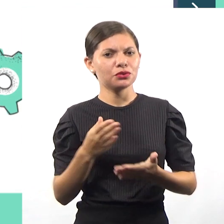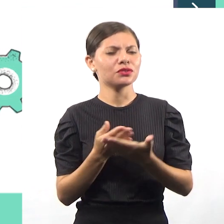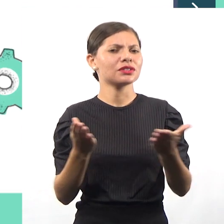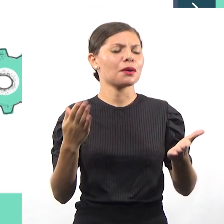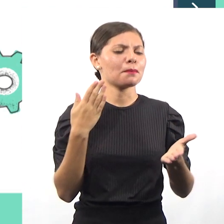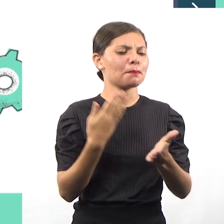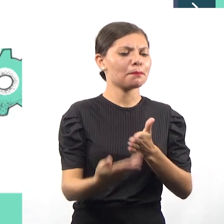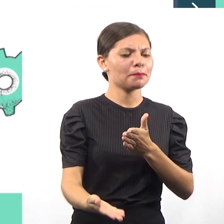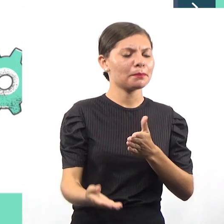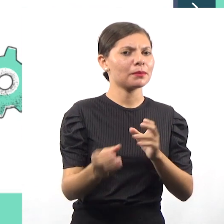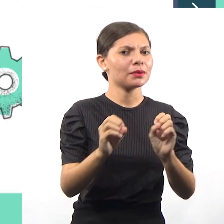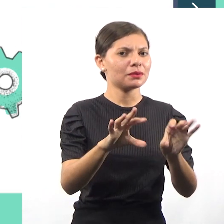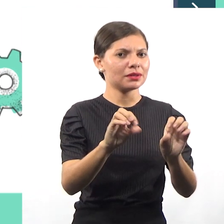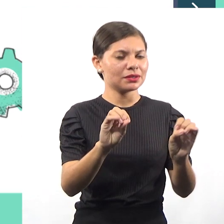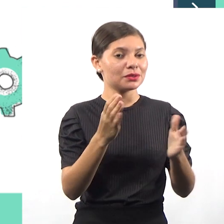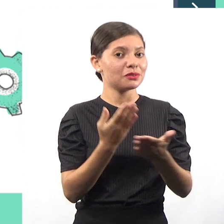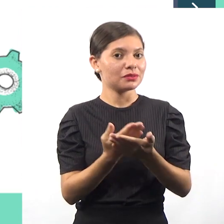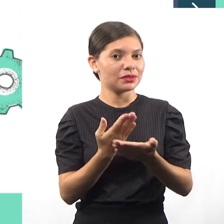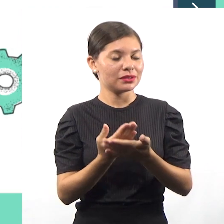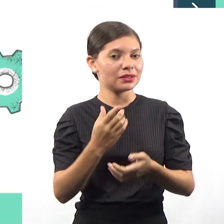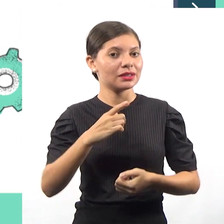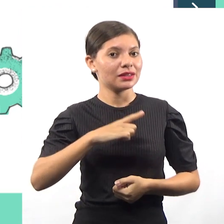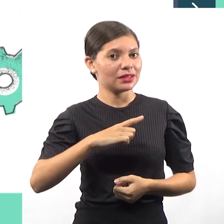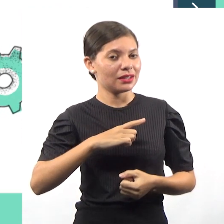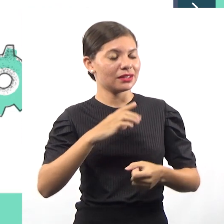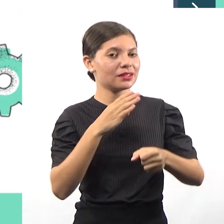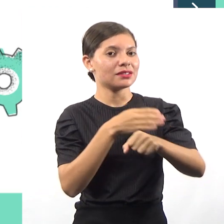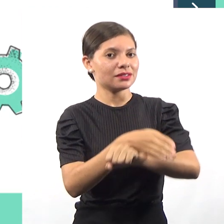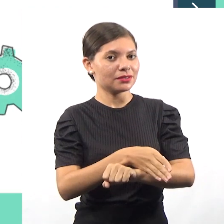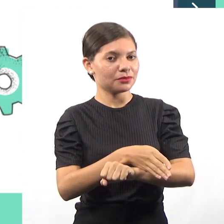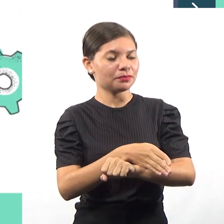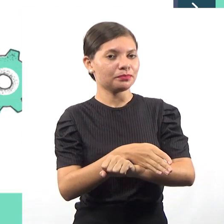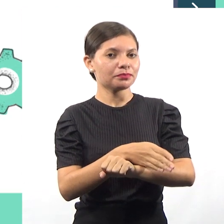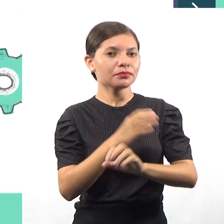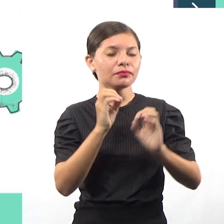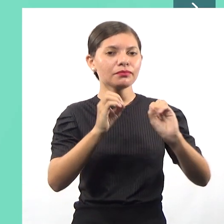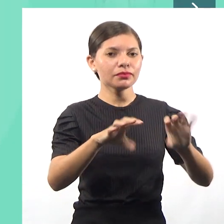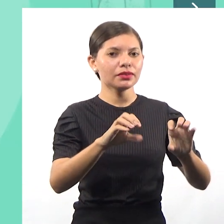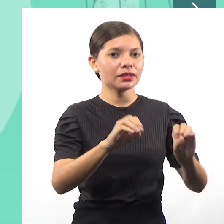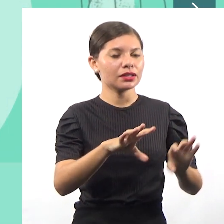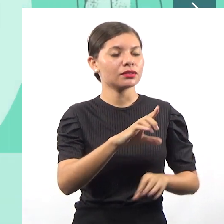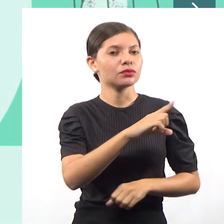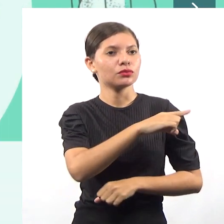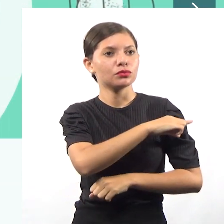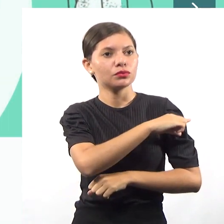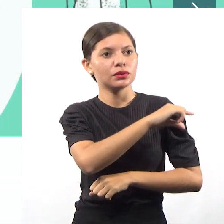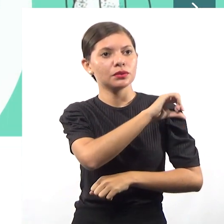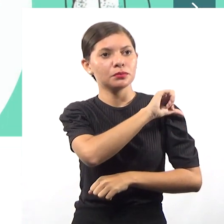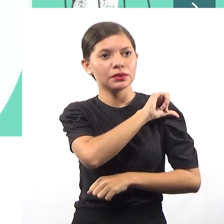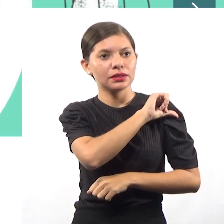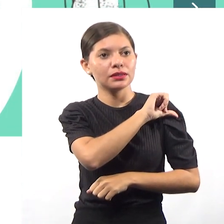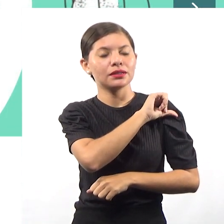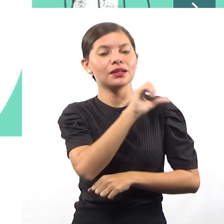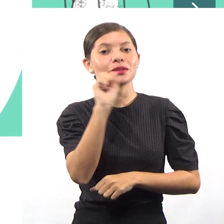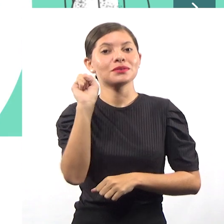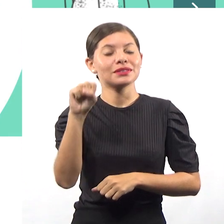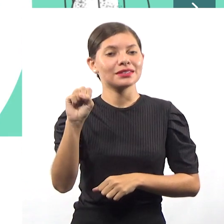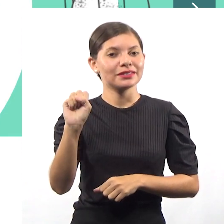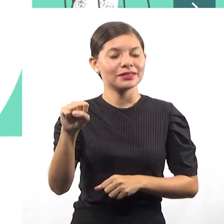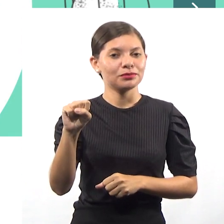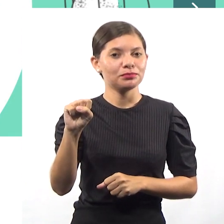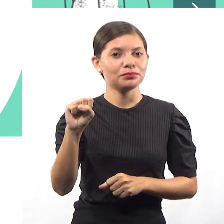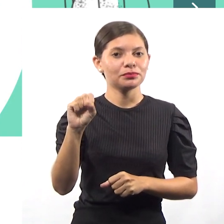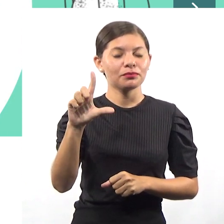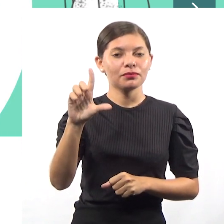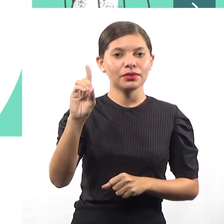a educação infantil, já tem um episódio sobre educação infantil, acesse aí. E ensino fundamental. Sim, o ensino